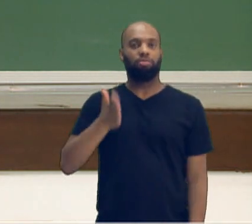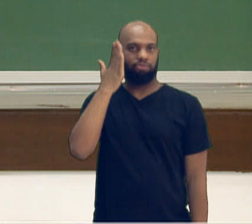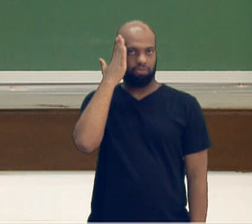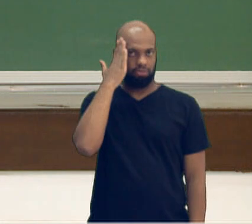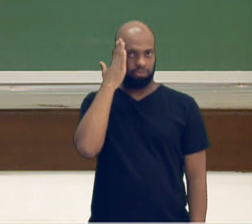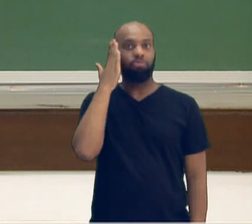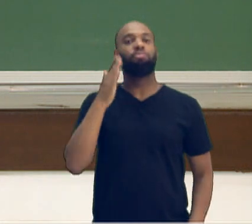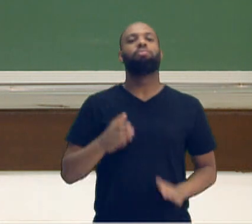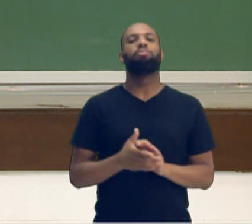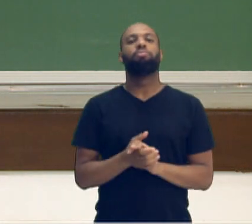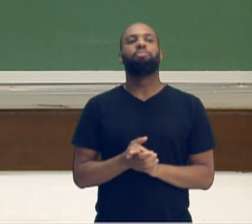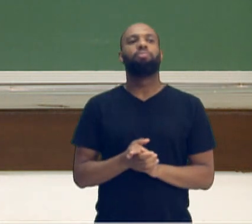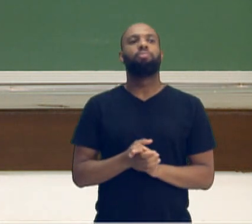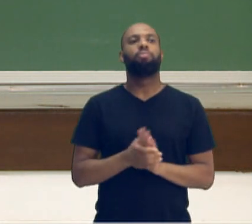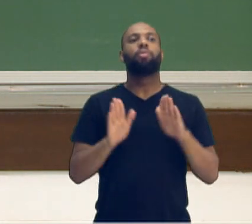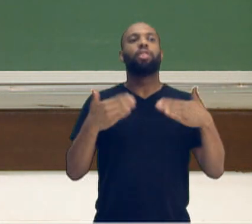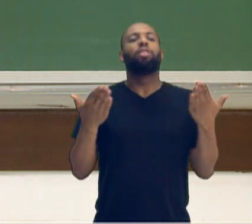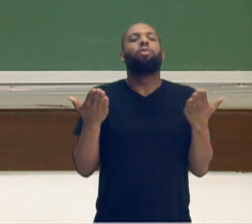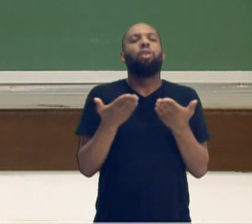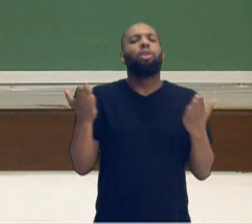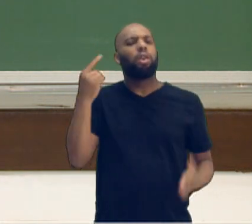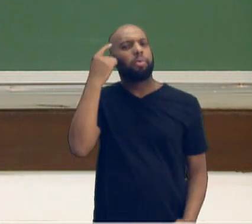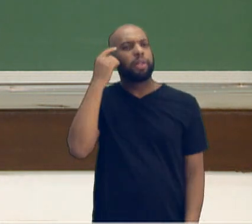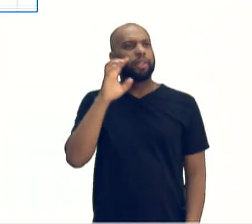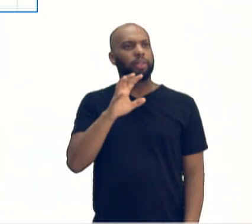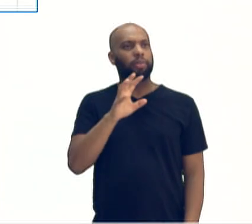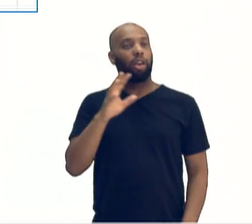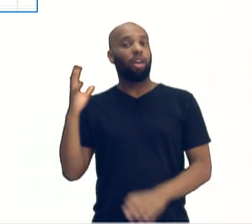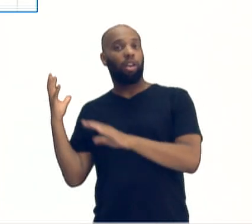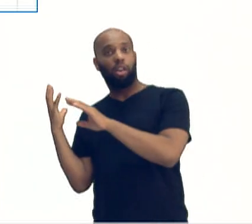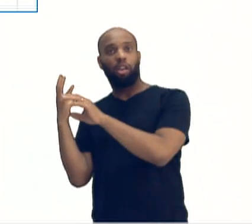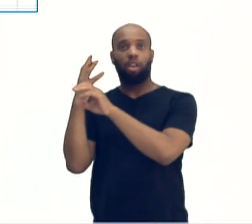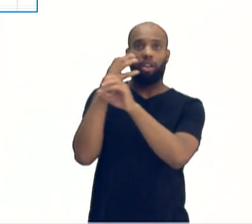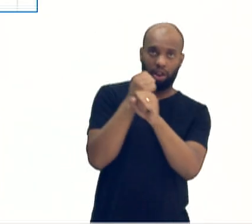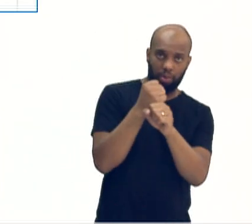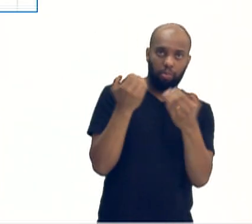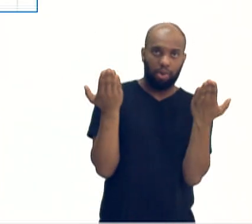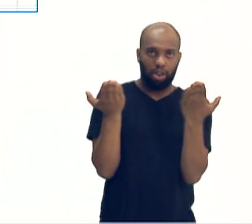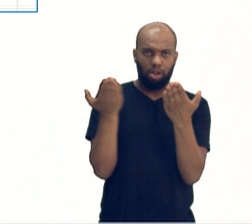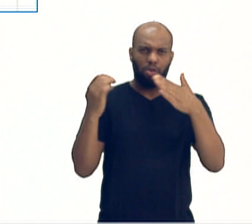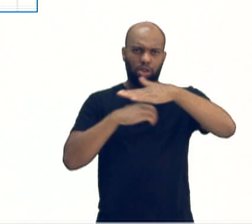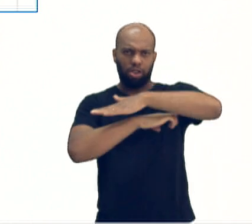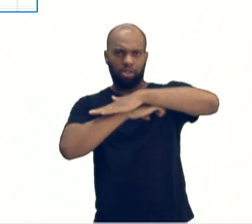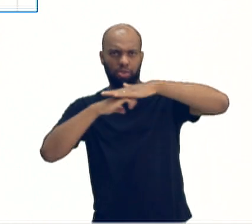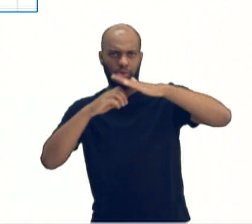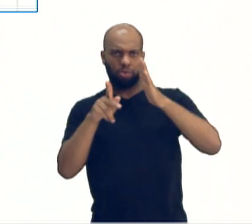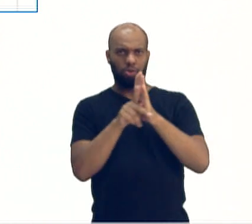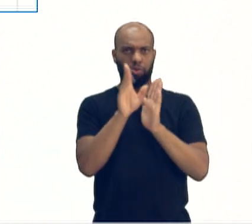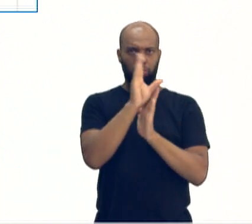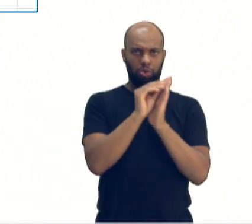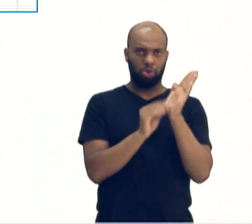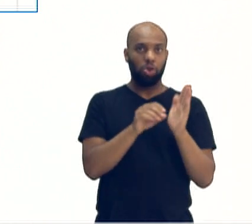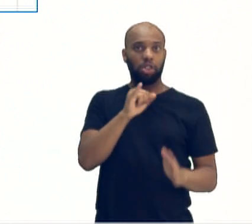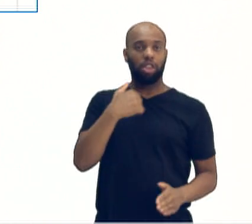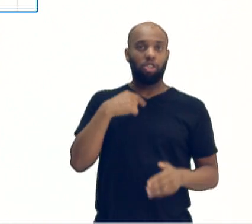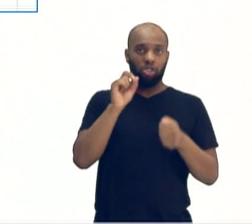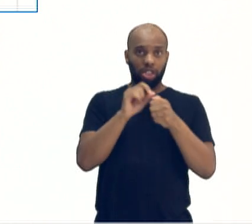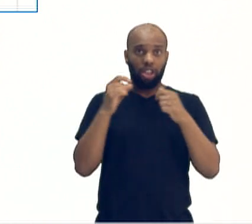aqui, então vamos pensar aqui. Recordando, vou agora estruturar o que a gente acabou de falar. Se eu